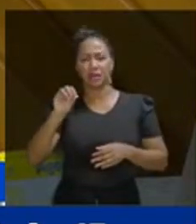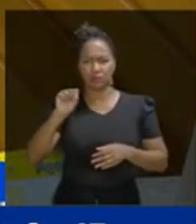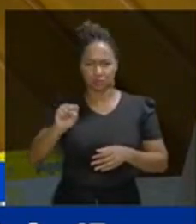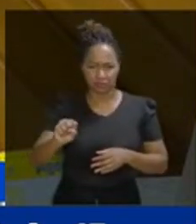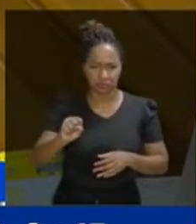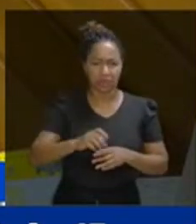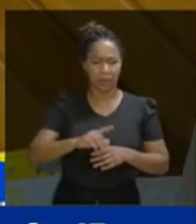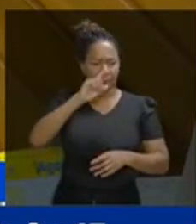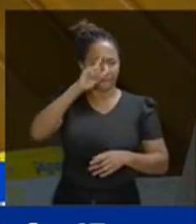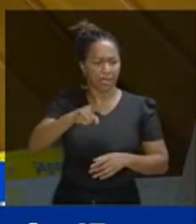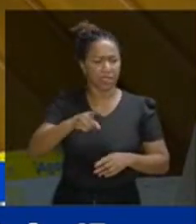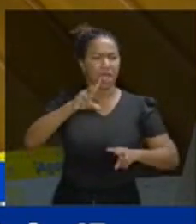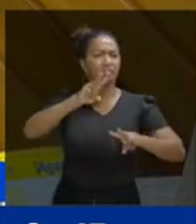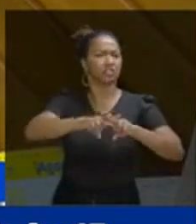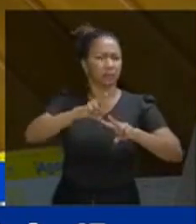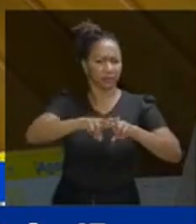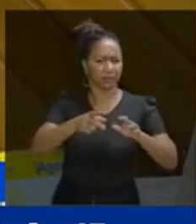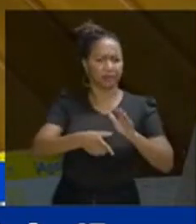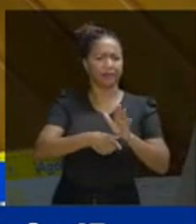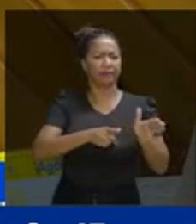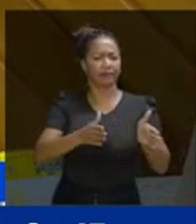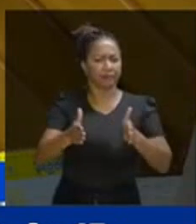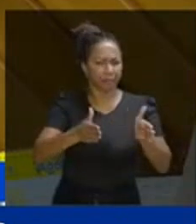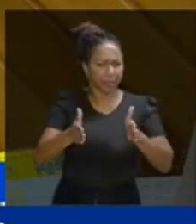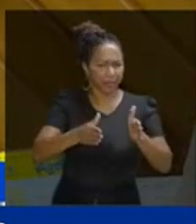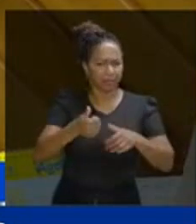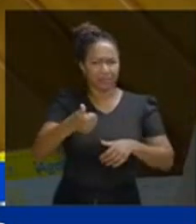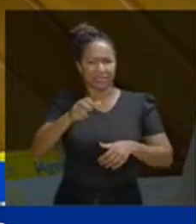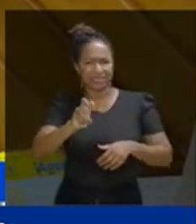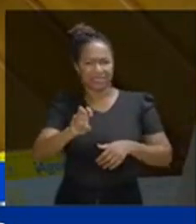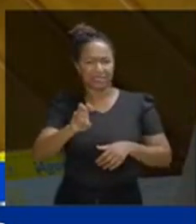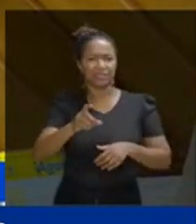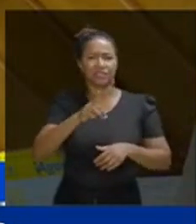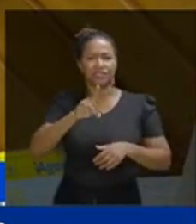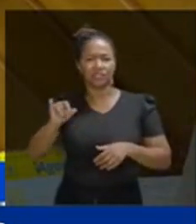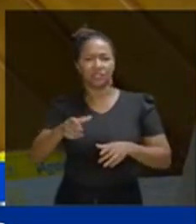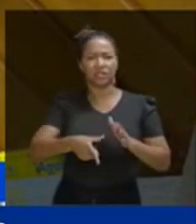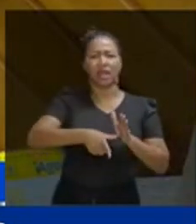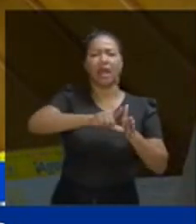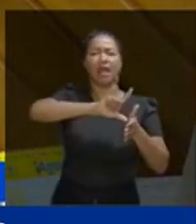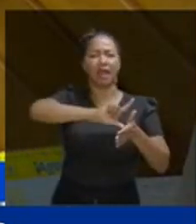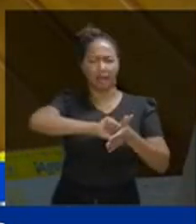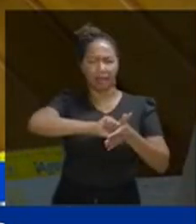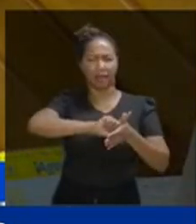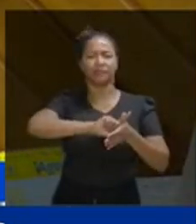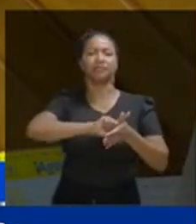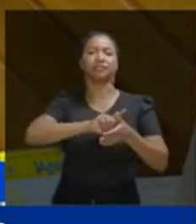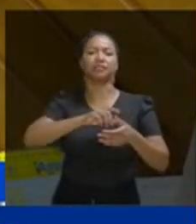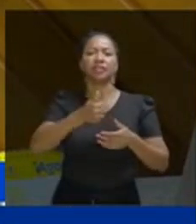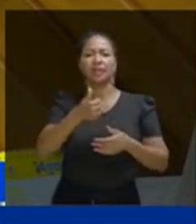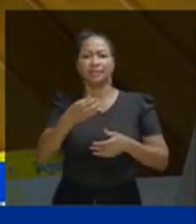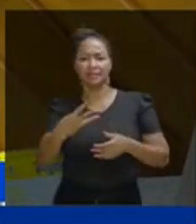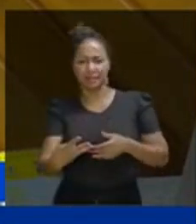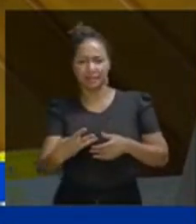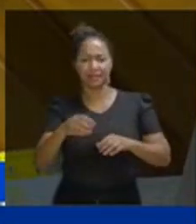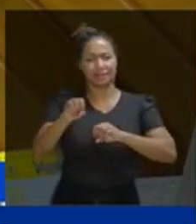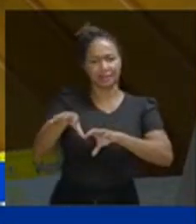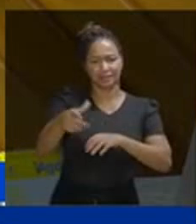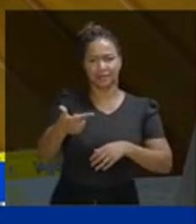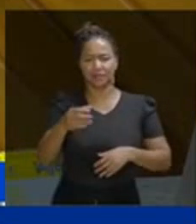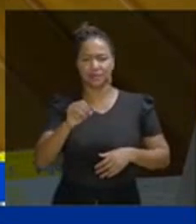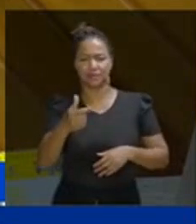prisão ela foi exarada previamente ao período dos 15 dias anteriores ao pleito, em 13 de setembro de